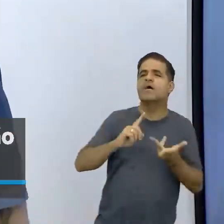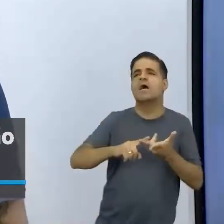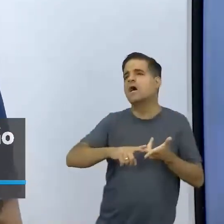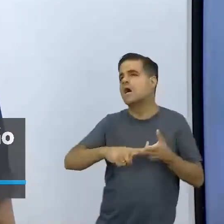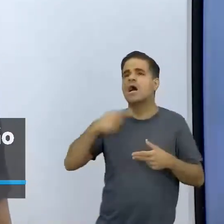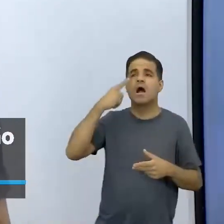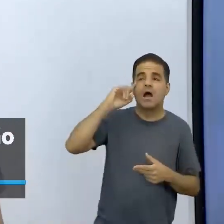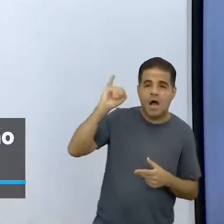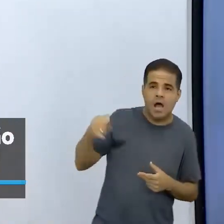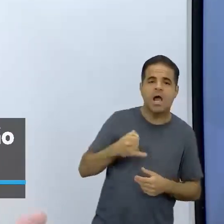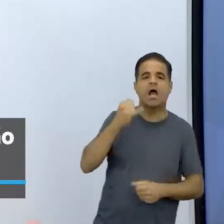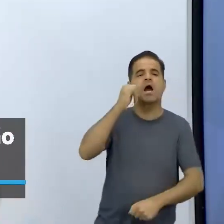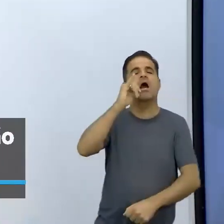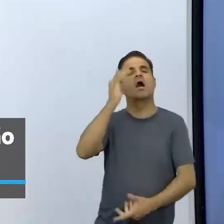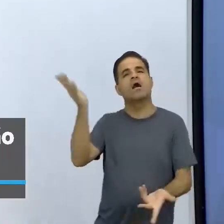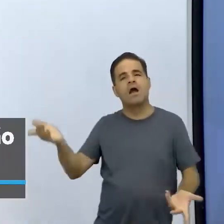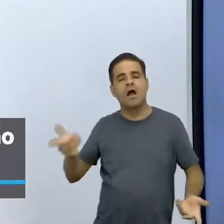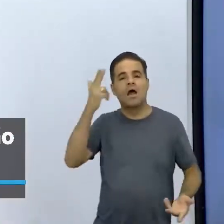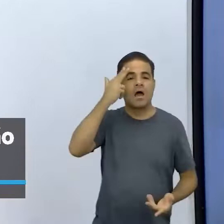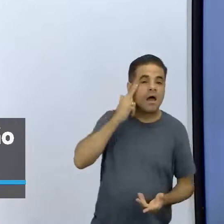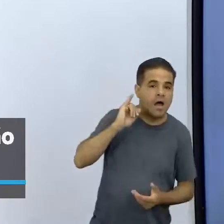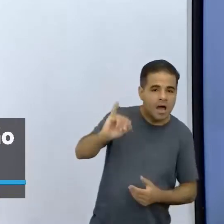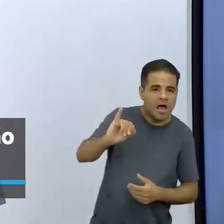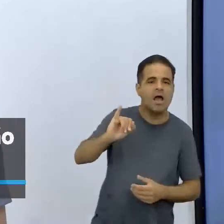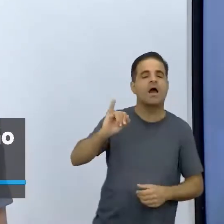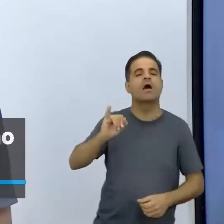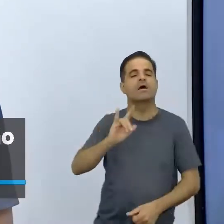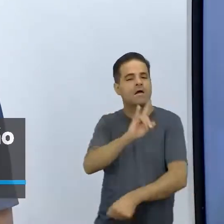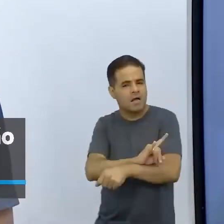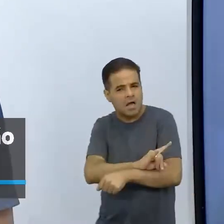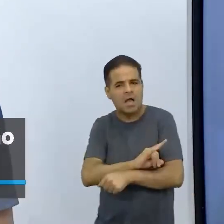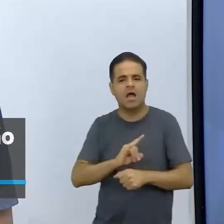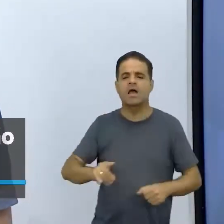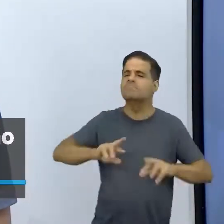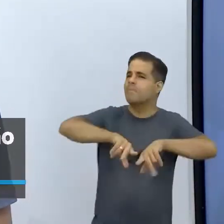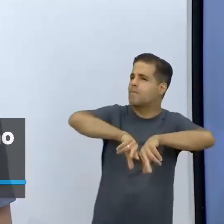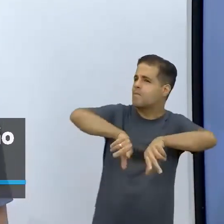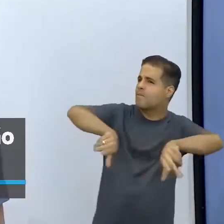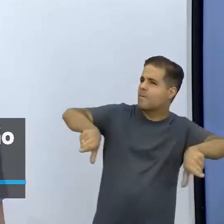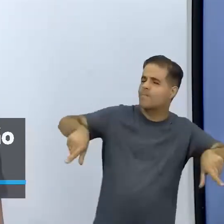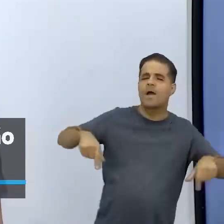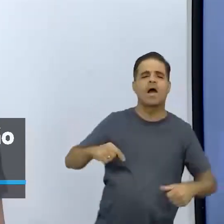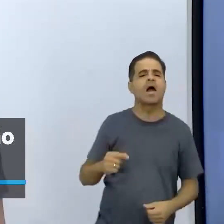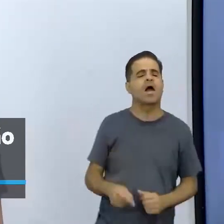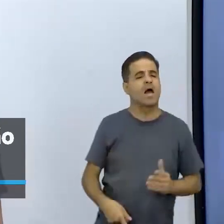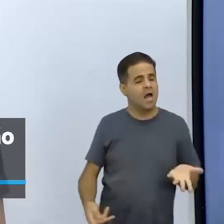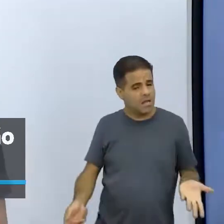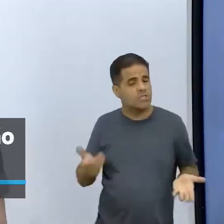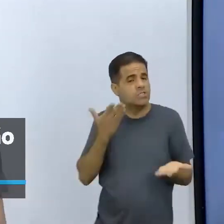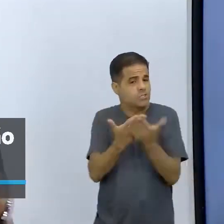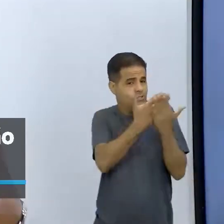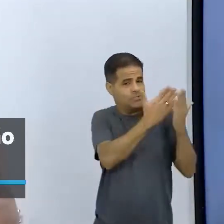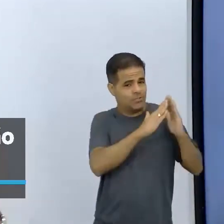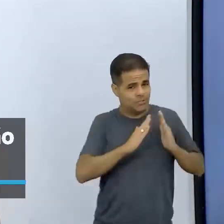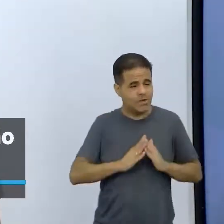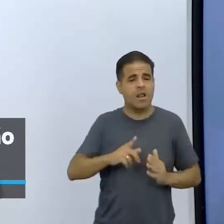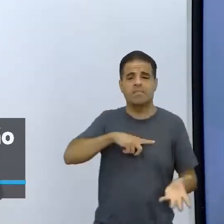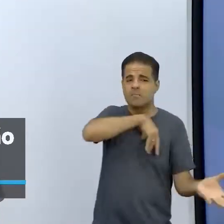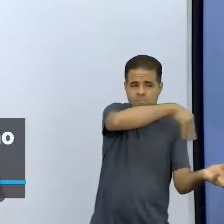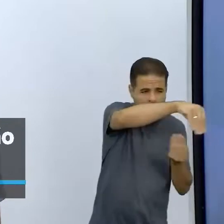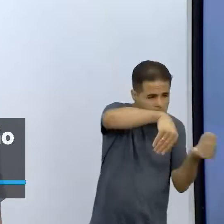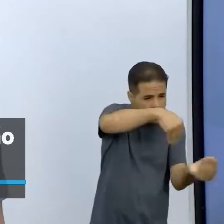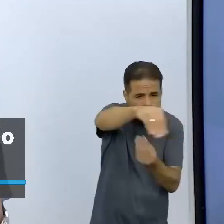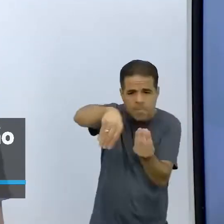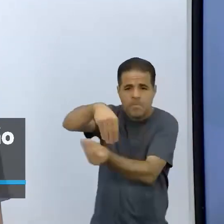haitianos, japoneses, enfim, tá? Então é legal vocês observarem isso também. As escolas que têm essa mescla